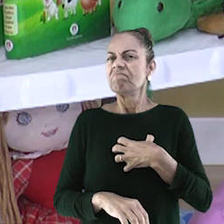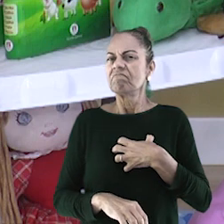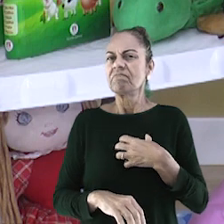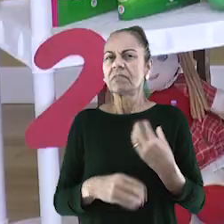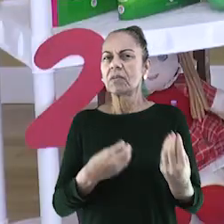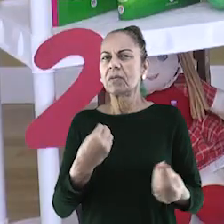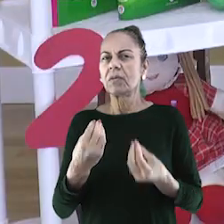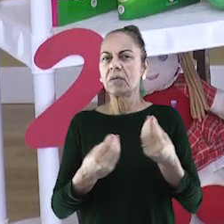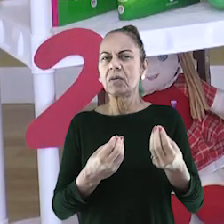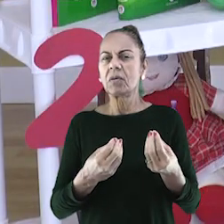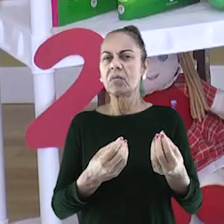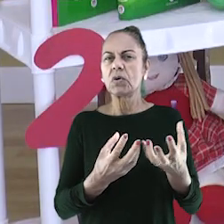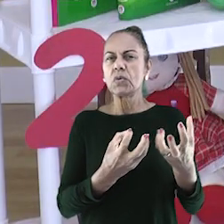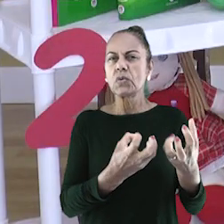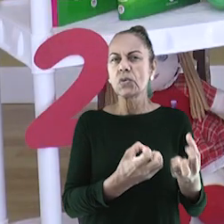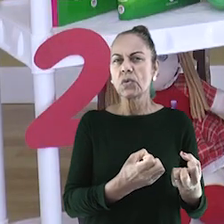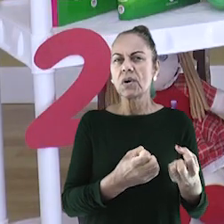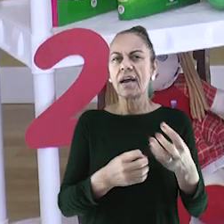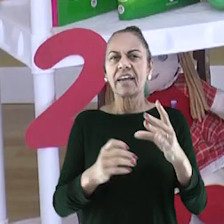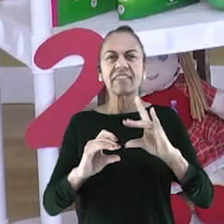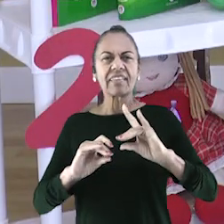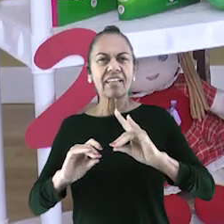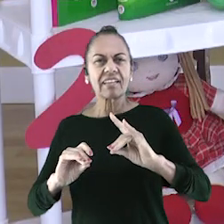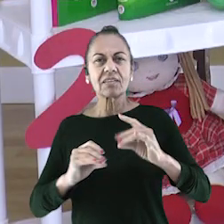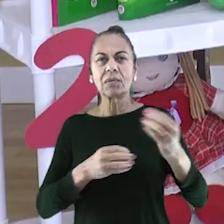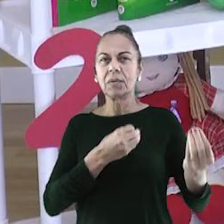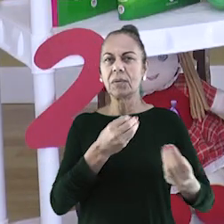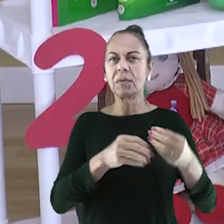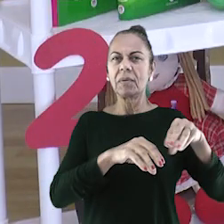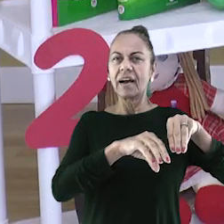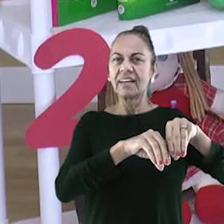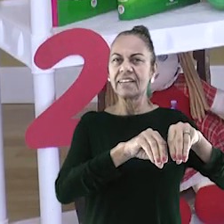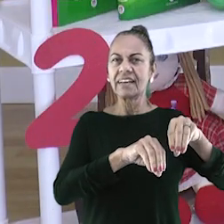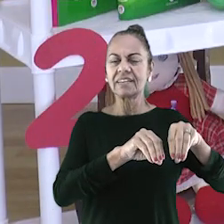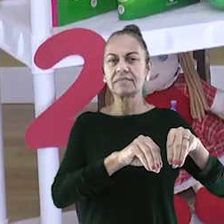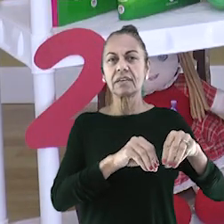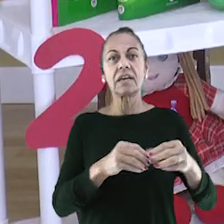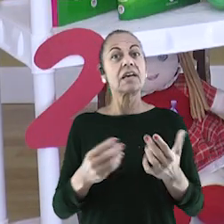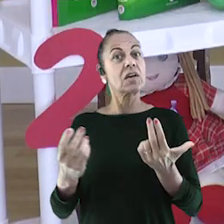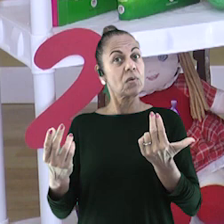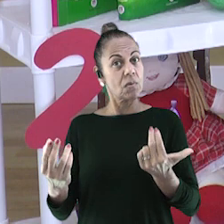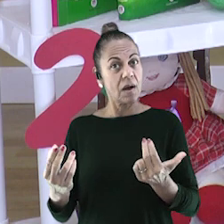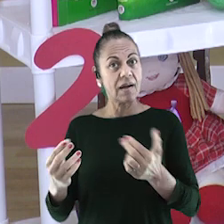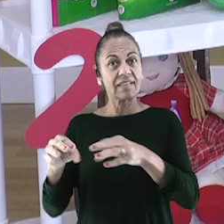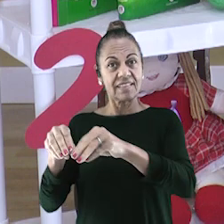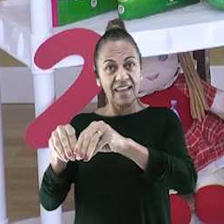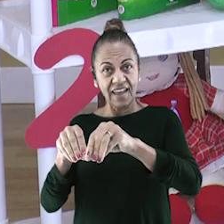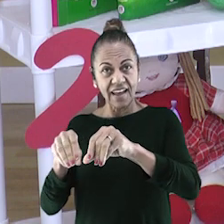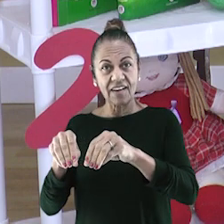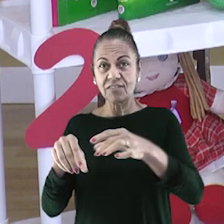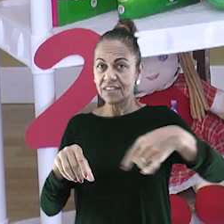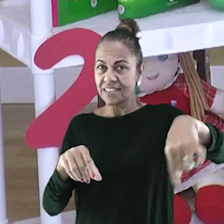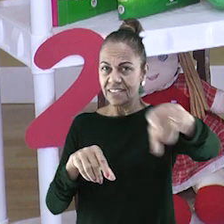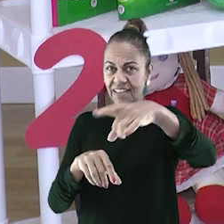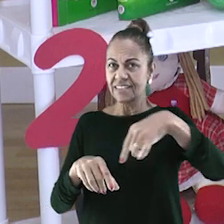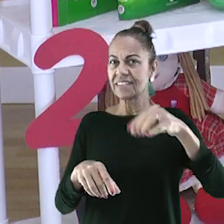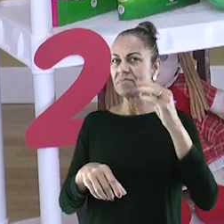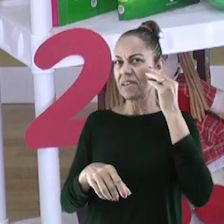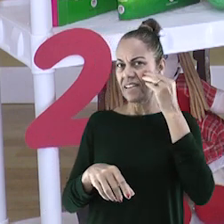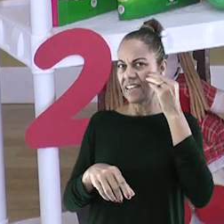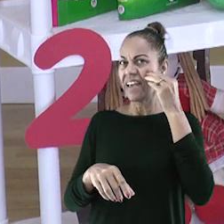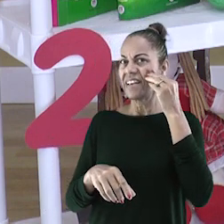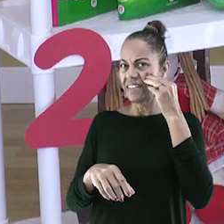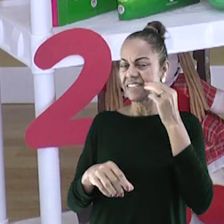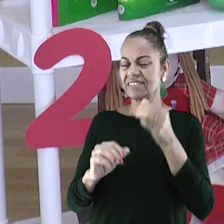macia. Perceba a diferença dela seca e dela molhada. Qual a sensação de tocar ela seca e qual a sensação de tocar ela